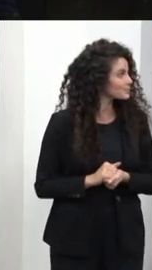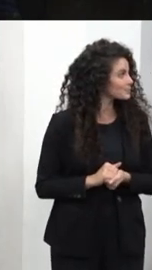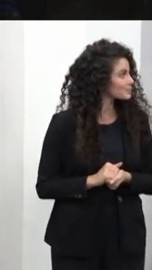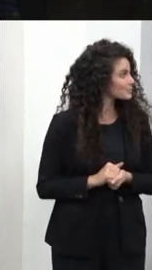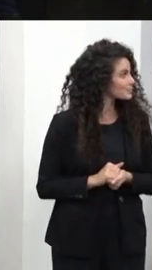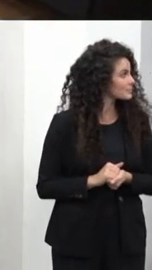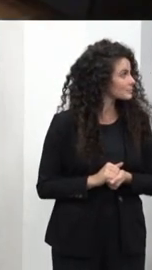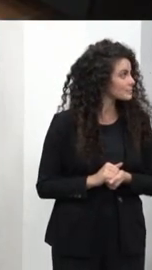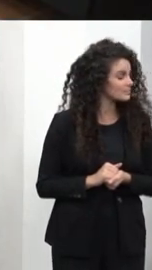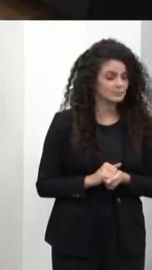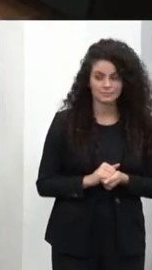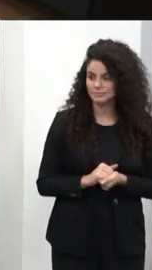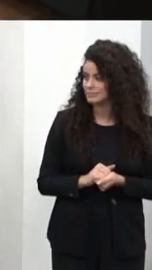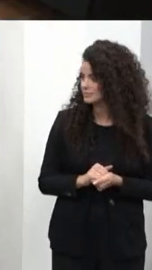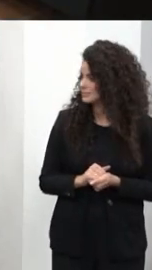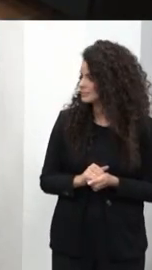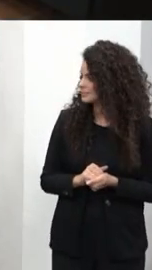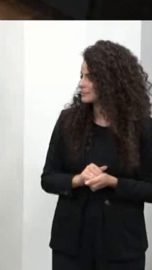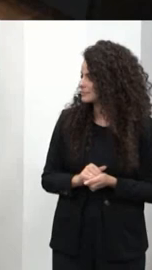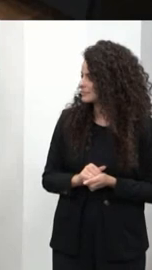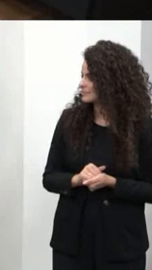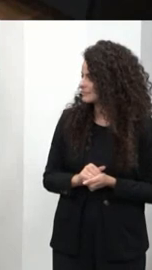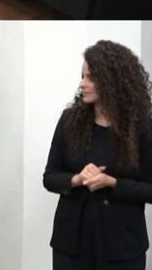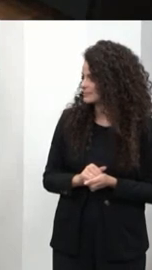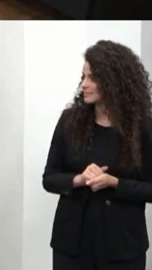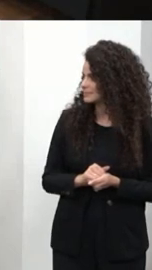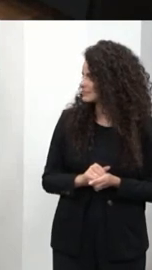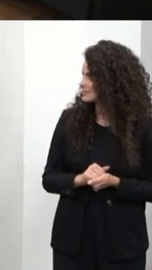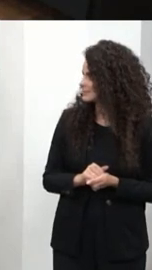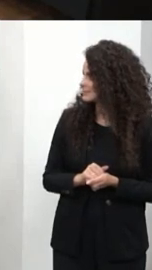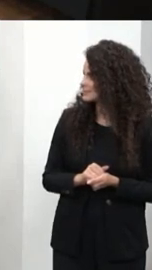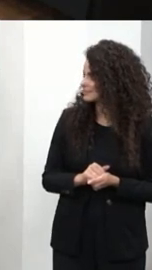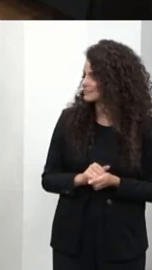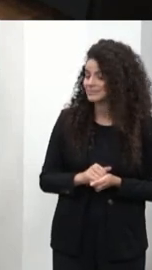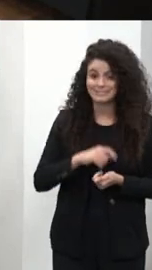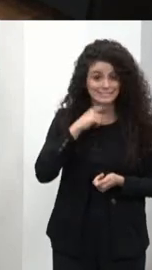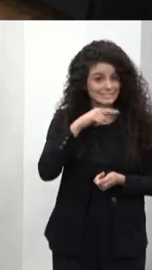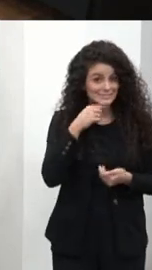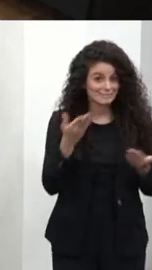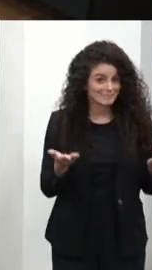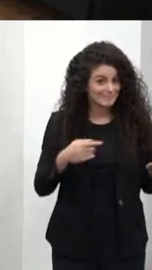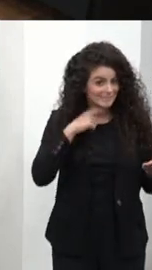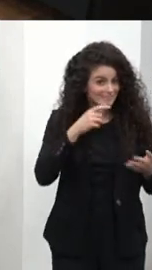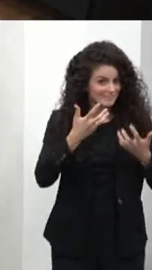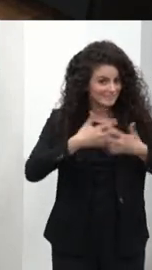é não funcionou talvez não vamos